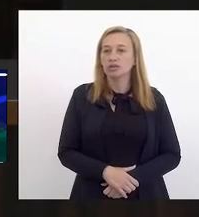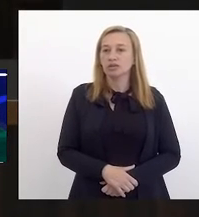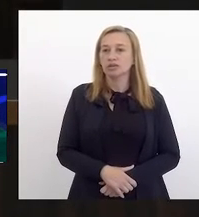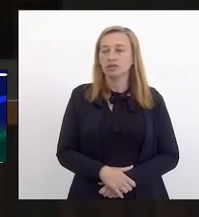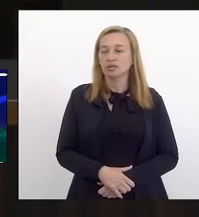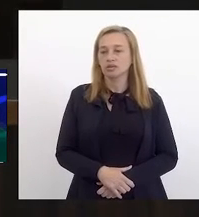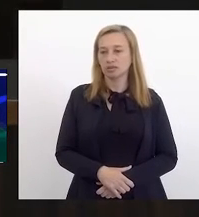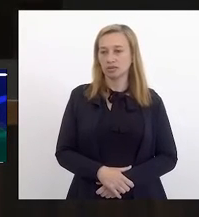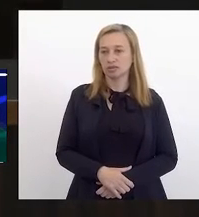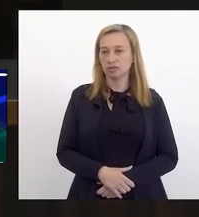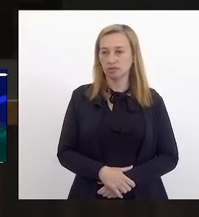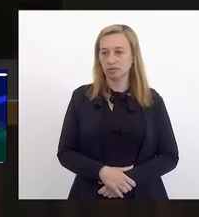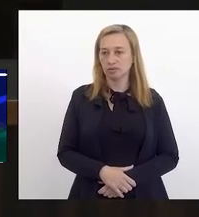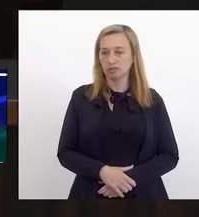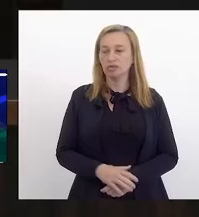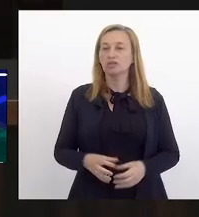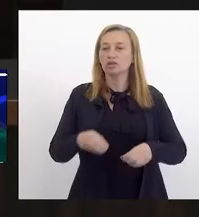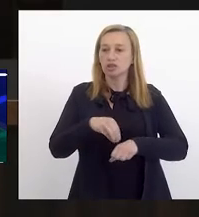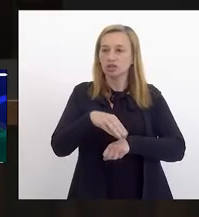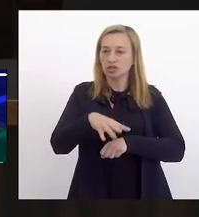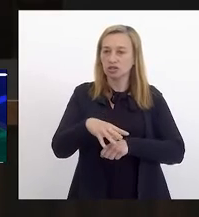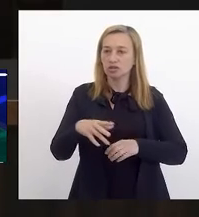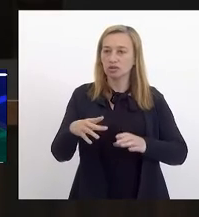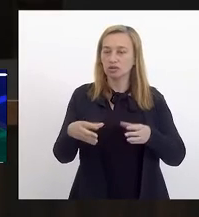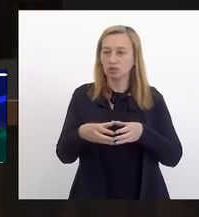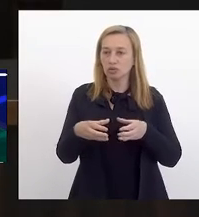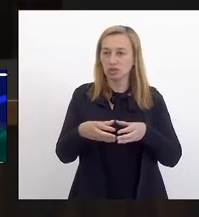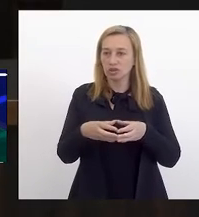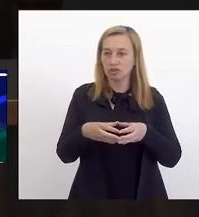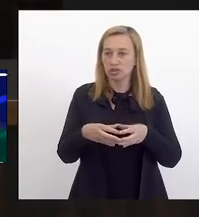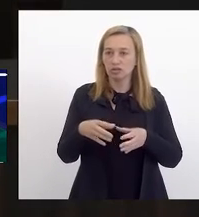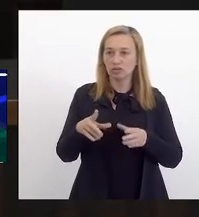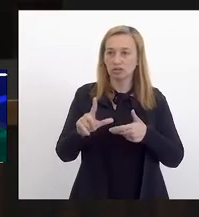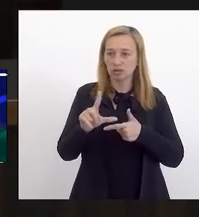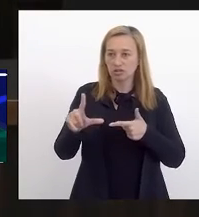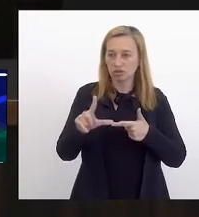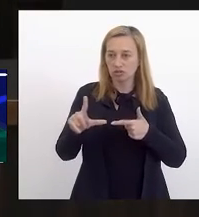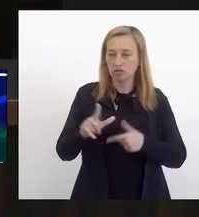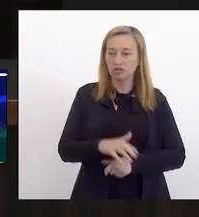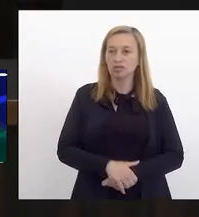Para emitir parecer, deputado, pela indicação, Comissão de Indicação Legislativa.